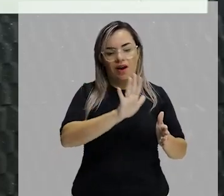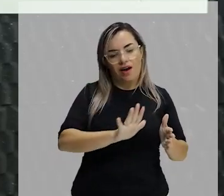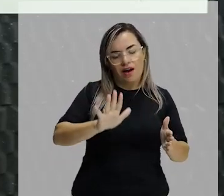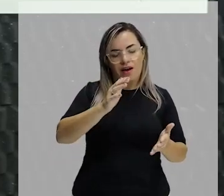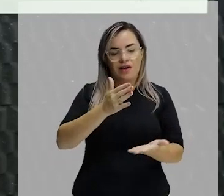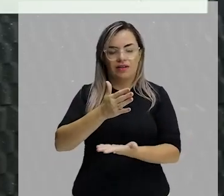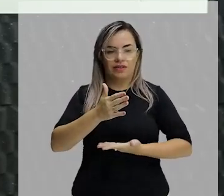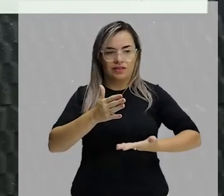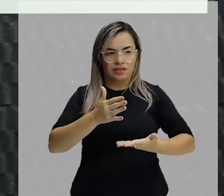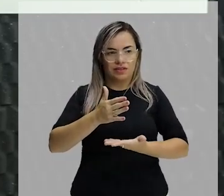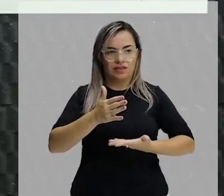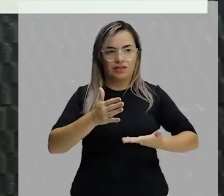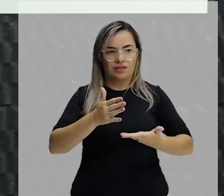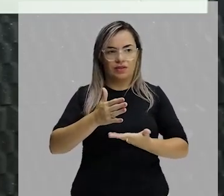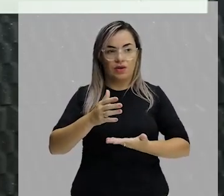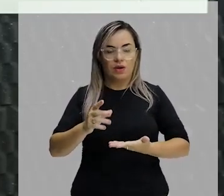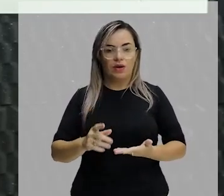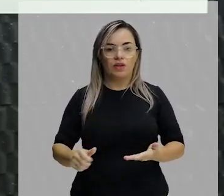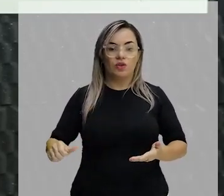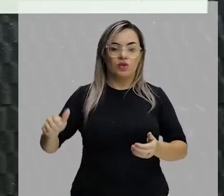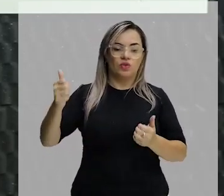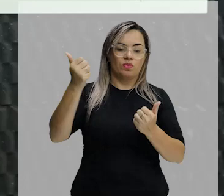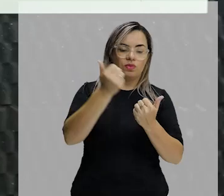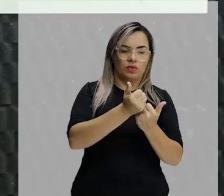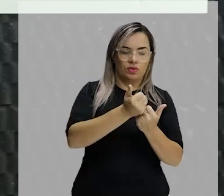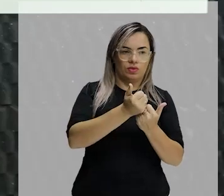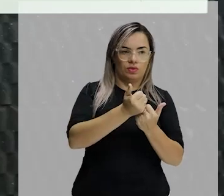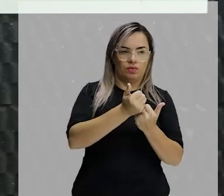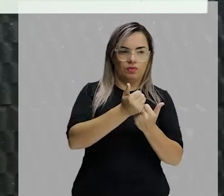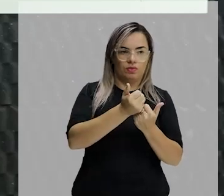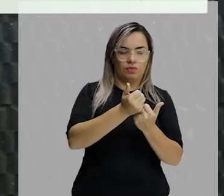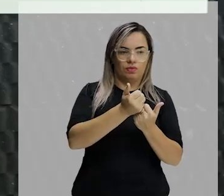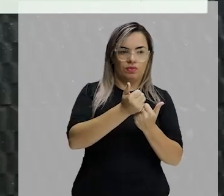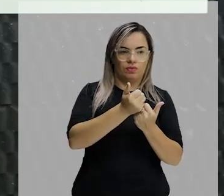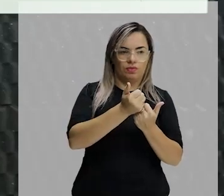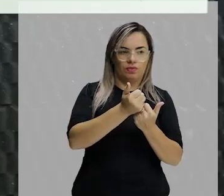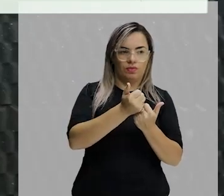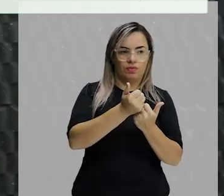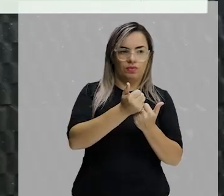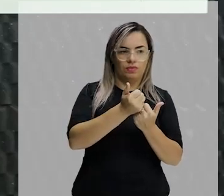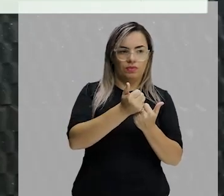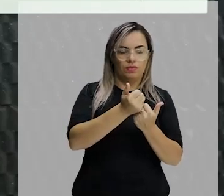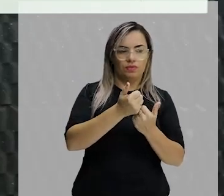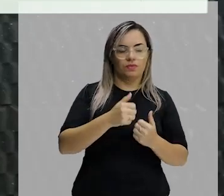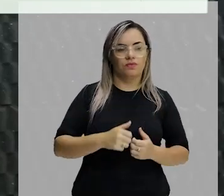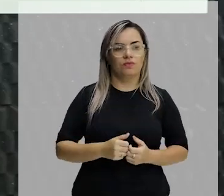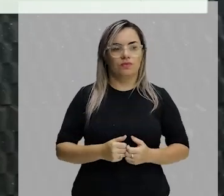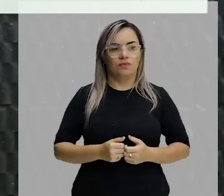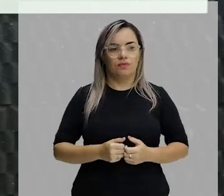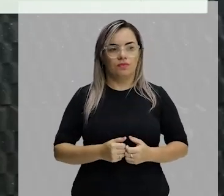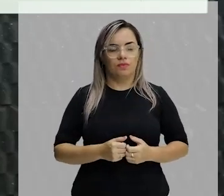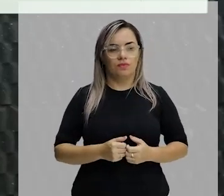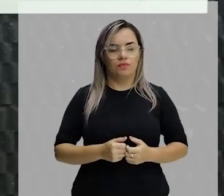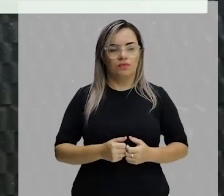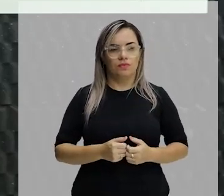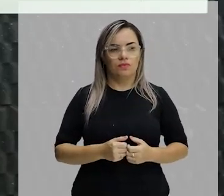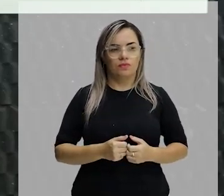ter que o volume do seu cubo, o volume do cubo, vai ser